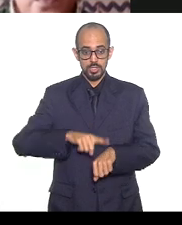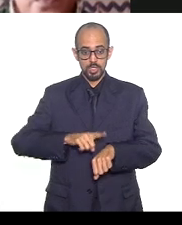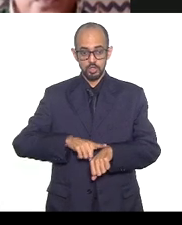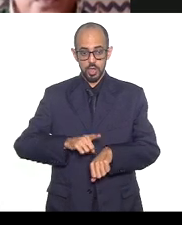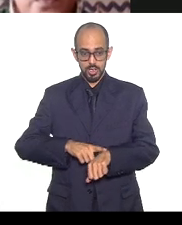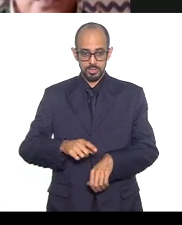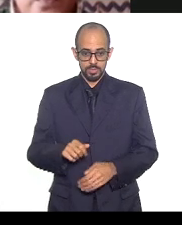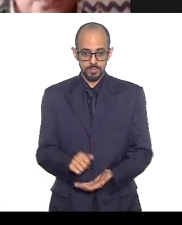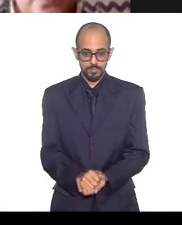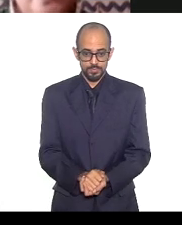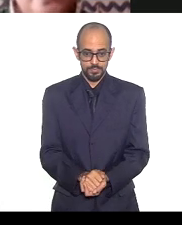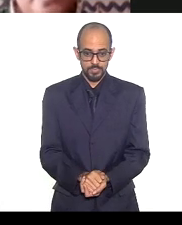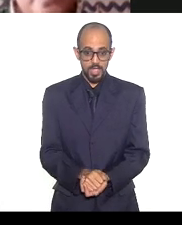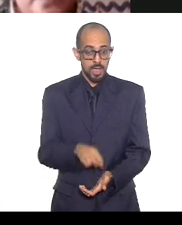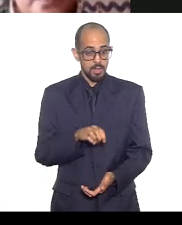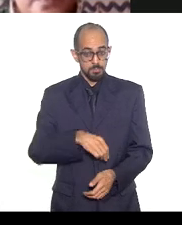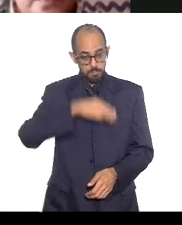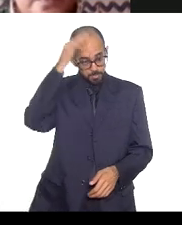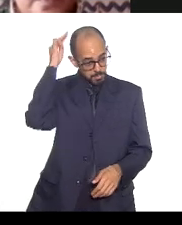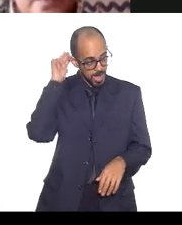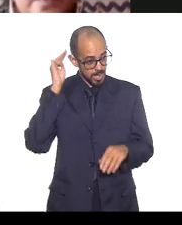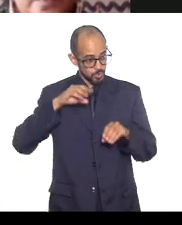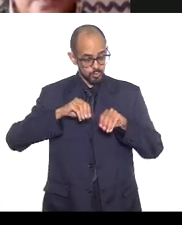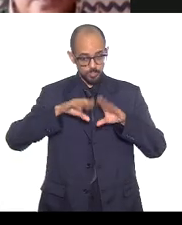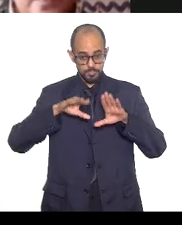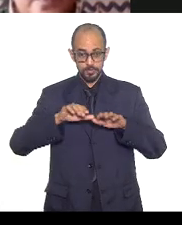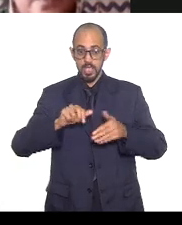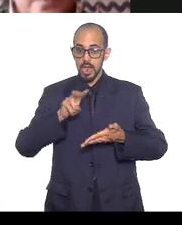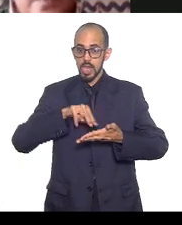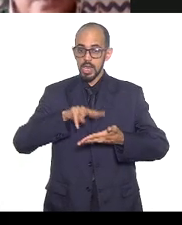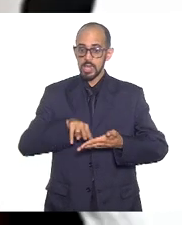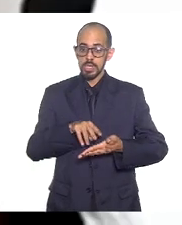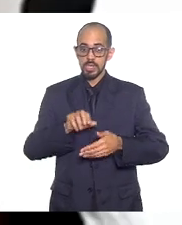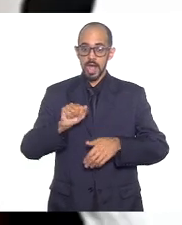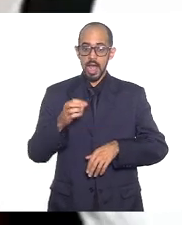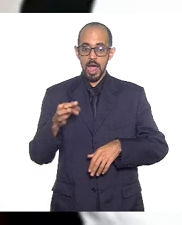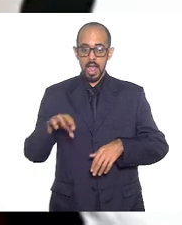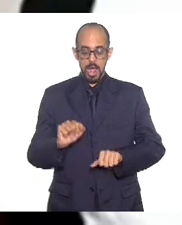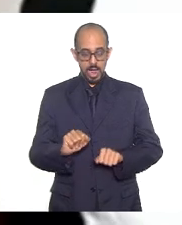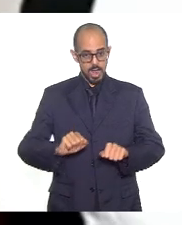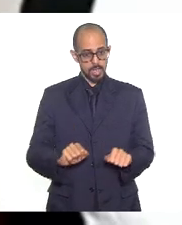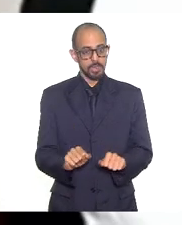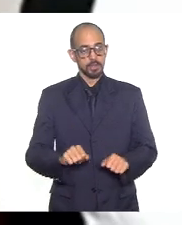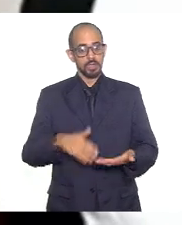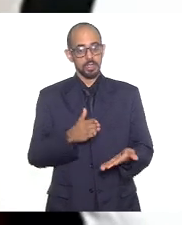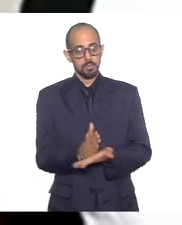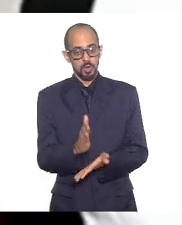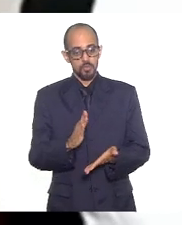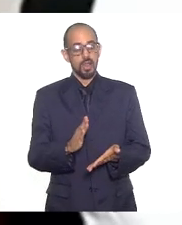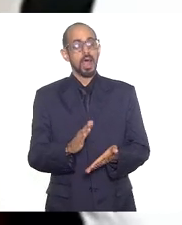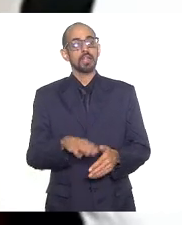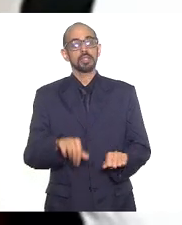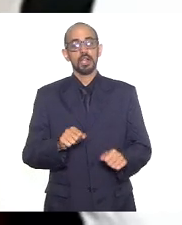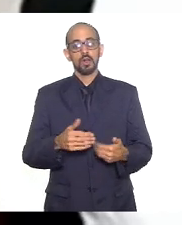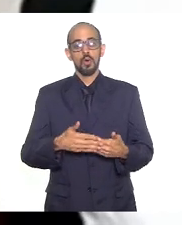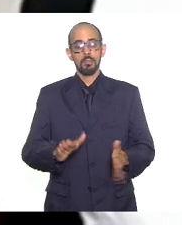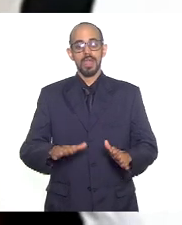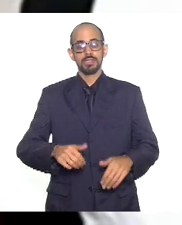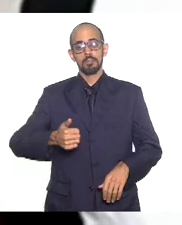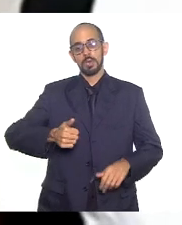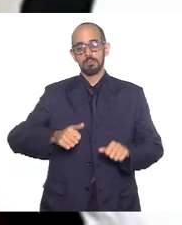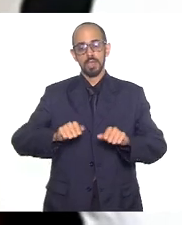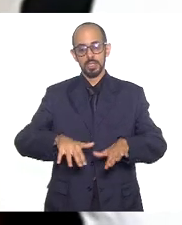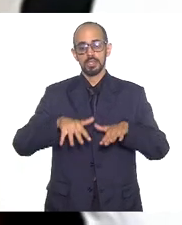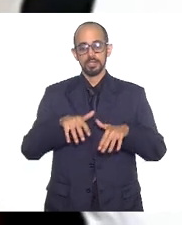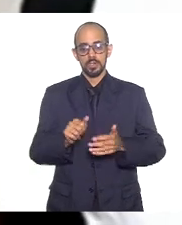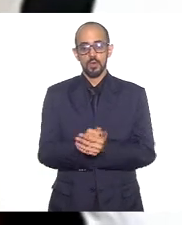16h. Seu som está aberto, Márcio. Lida e aprovada a ata, passa-se a ordem da primeira sessão extraordinária do dia. Anuncio, em regime de